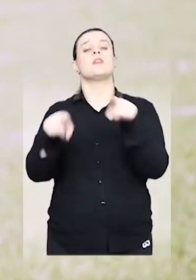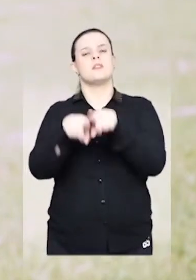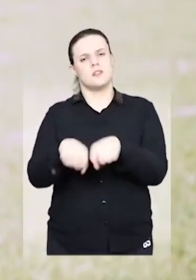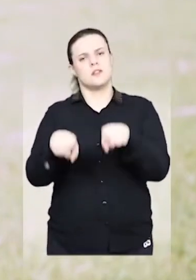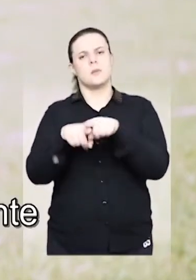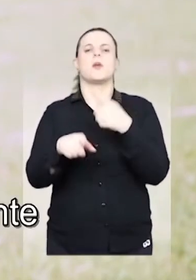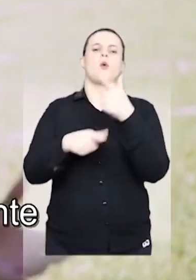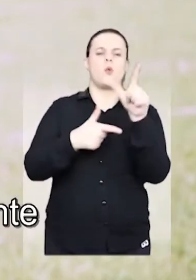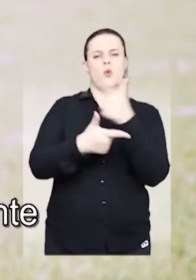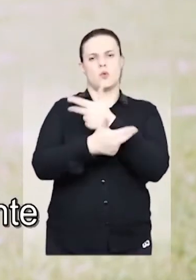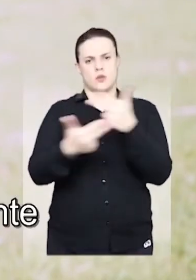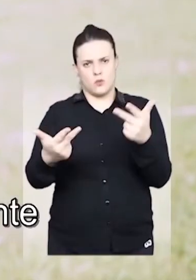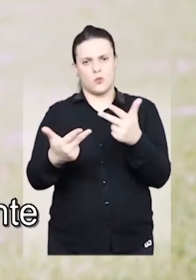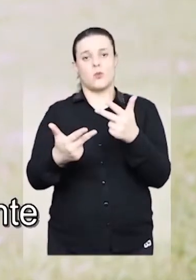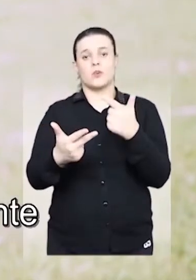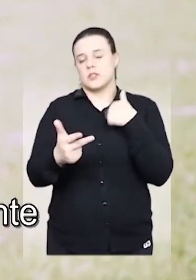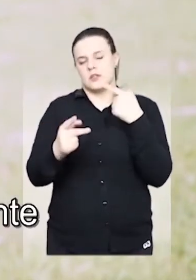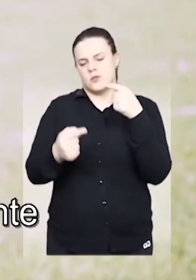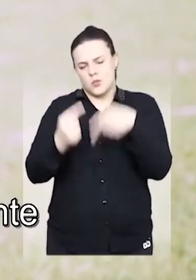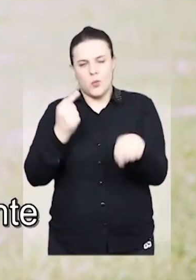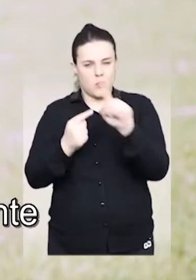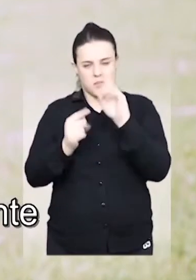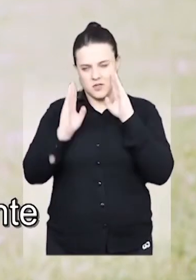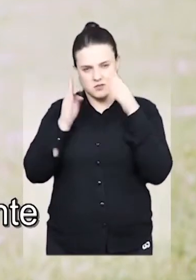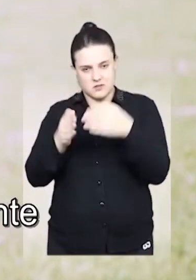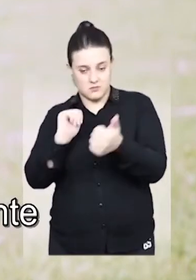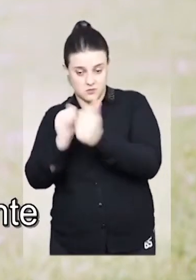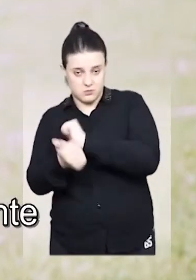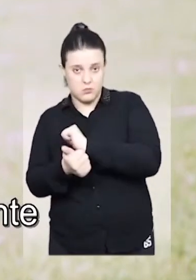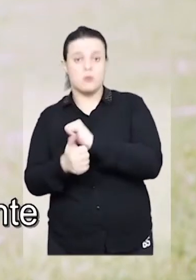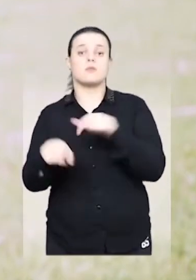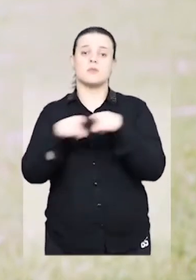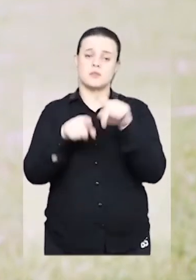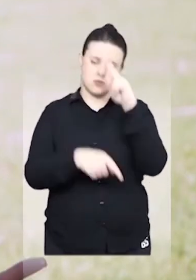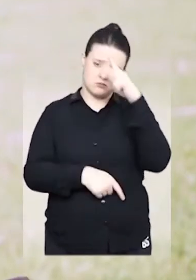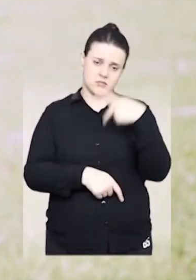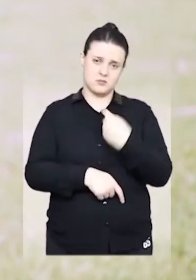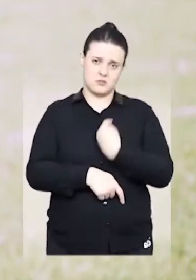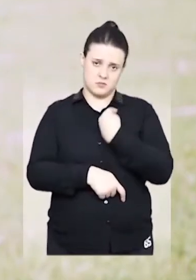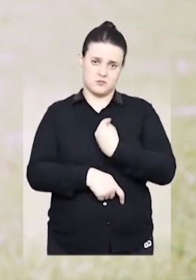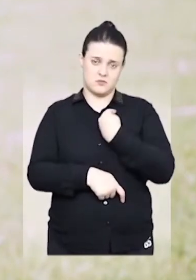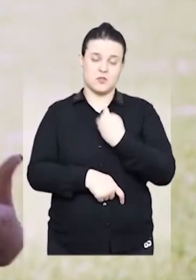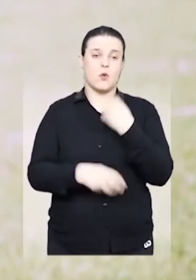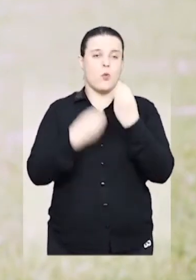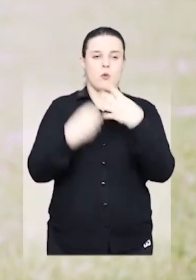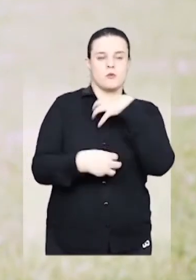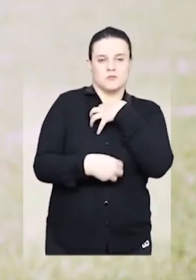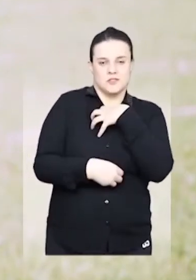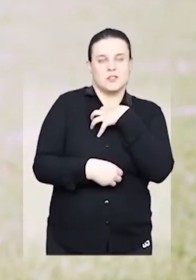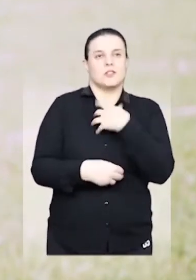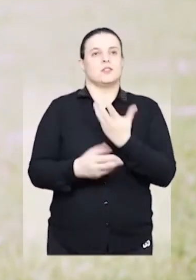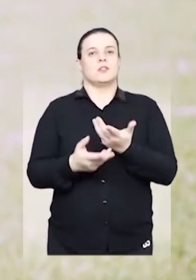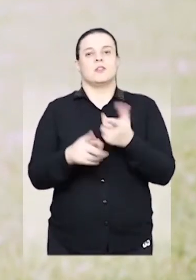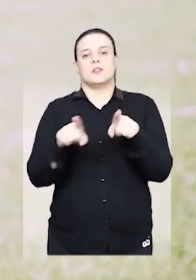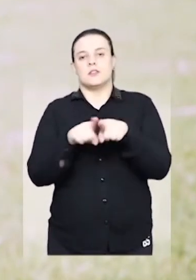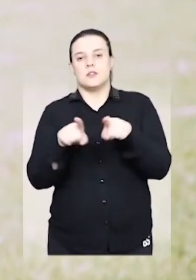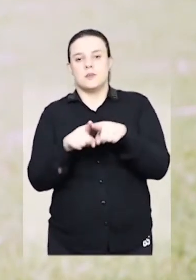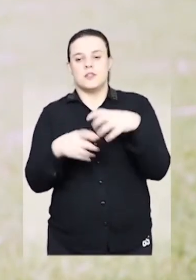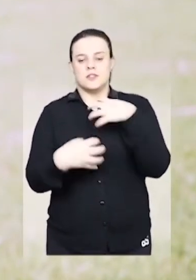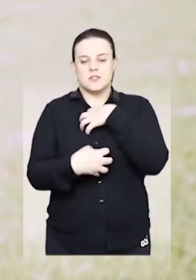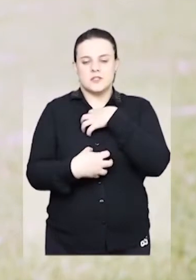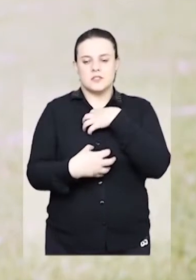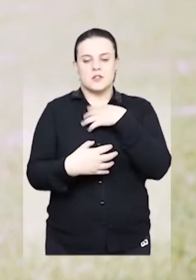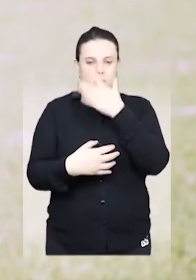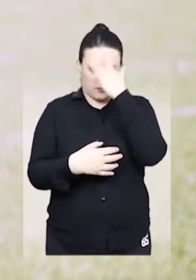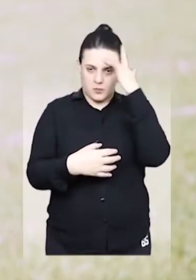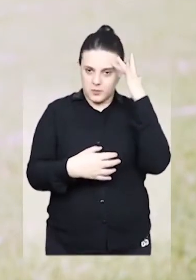falar outras coisas que não estão diretamente relacionadas ao esporte, mas à vida pessoal, em como eu me sinto, a sensação